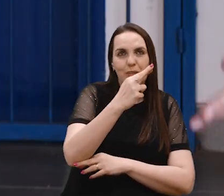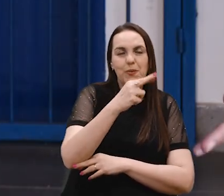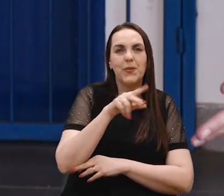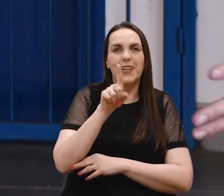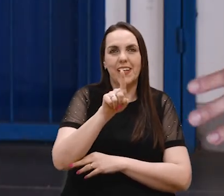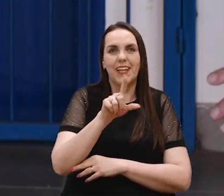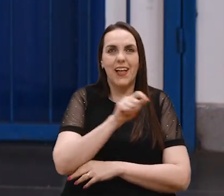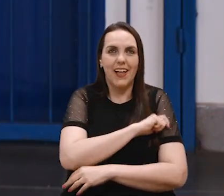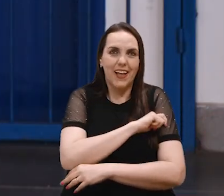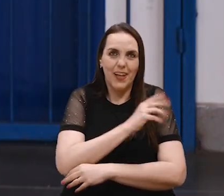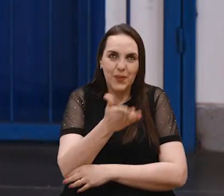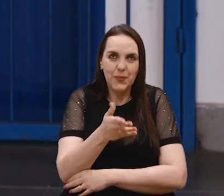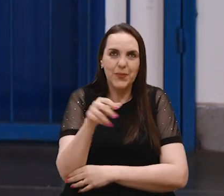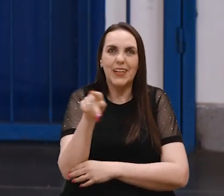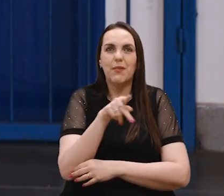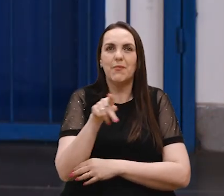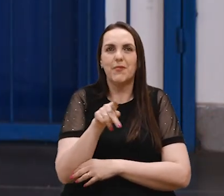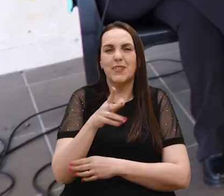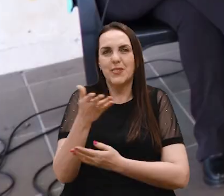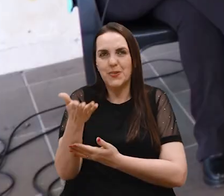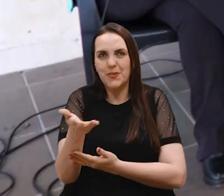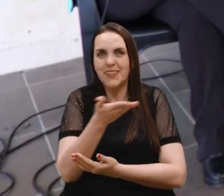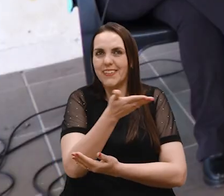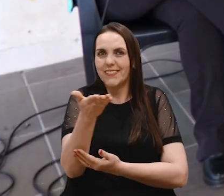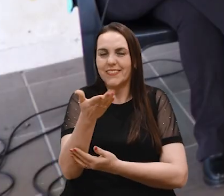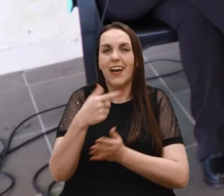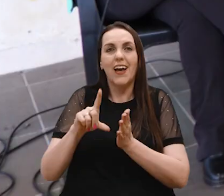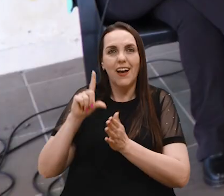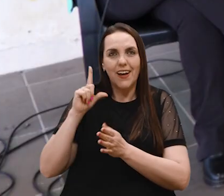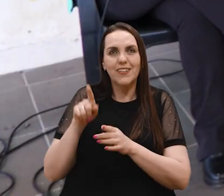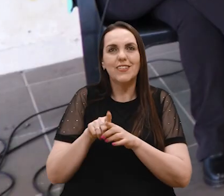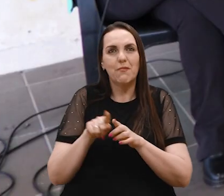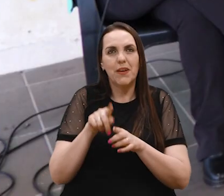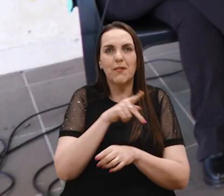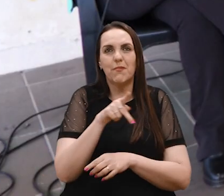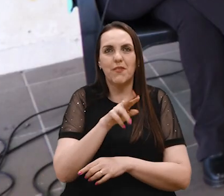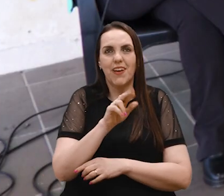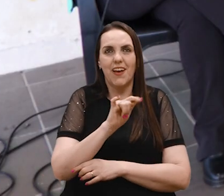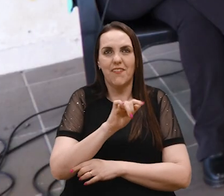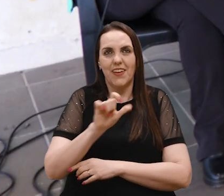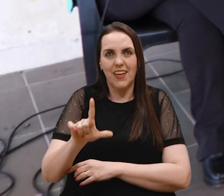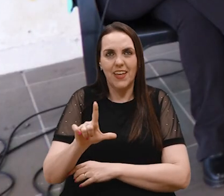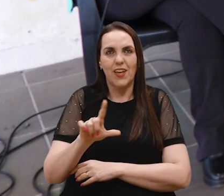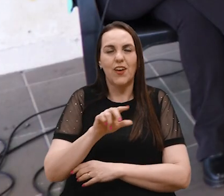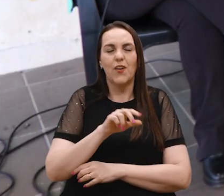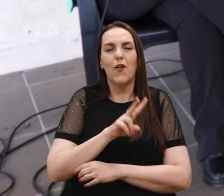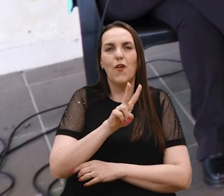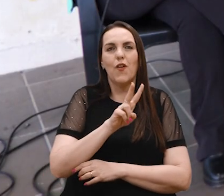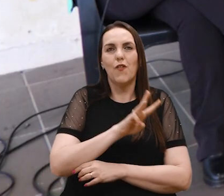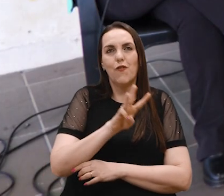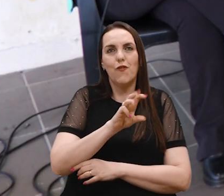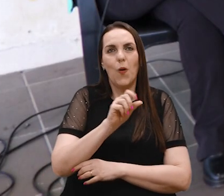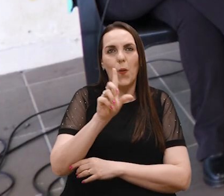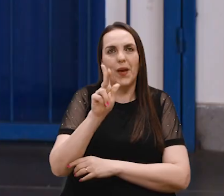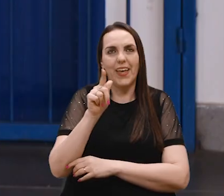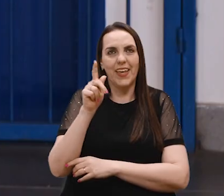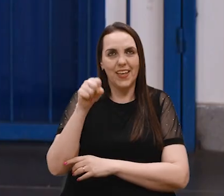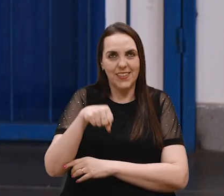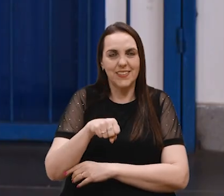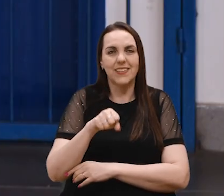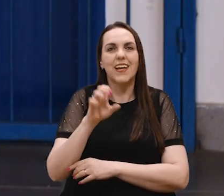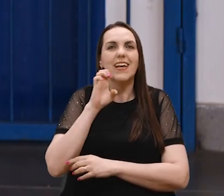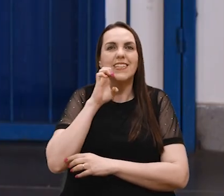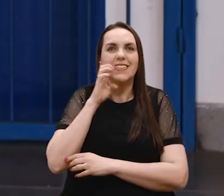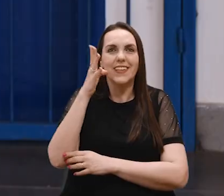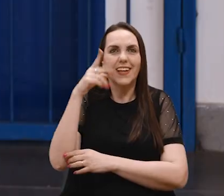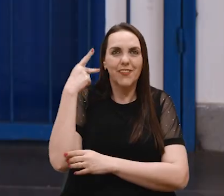da professora Kelly, dos que participaram antes, professor Rafael, do Volks, nossa vereadora Estela, que